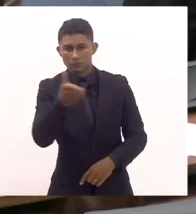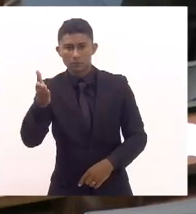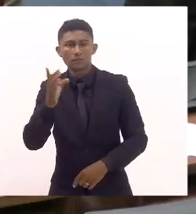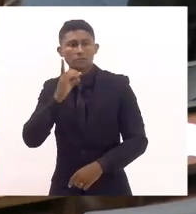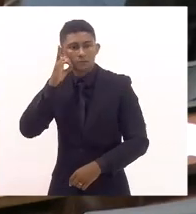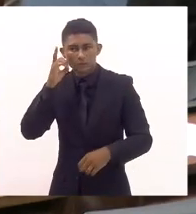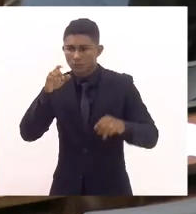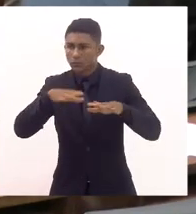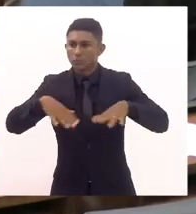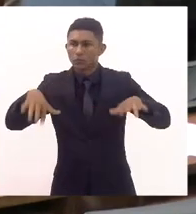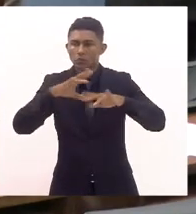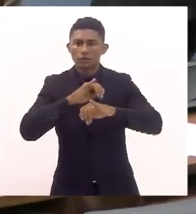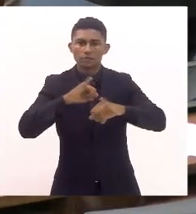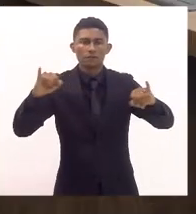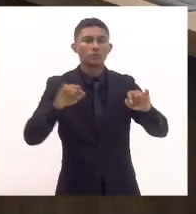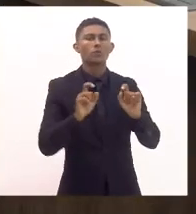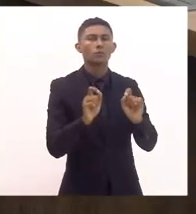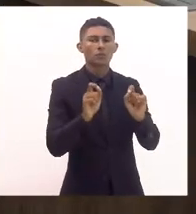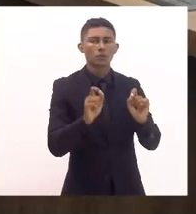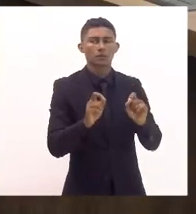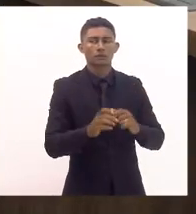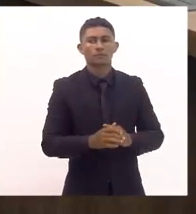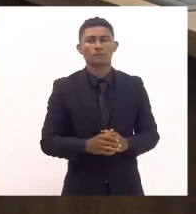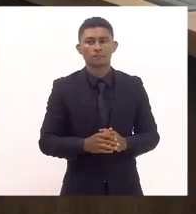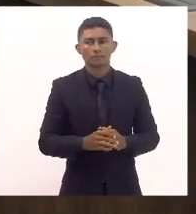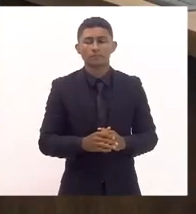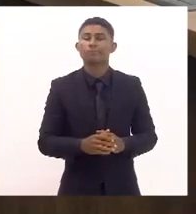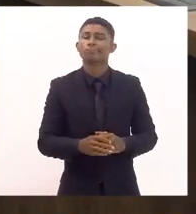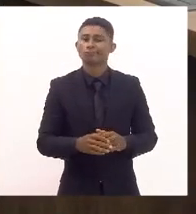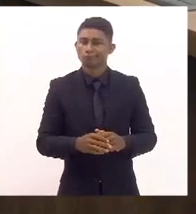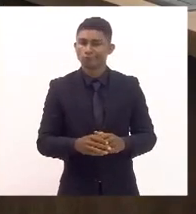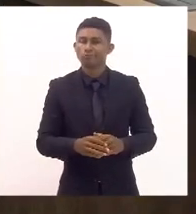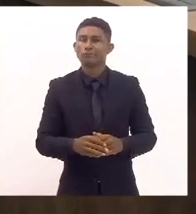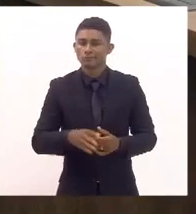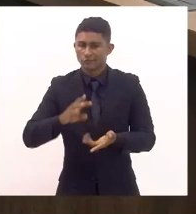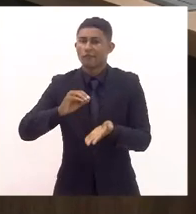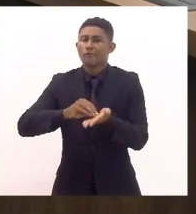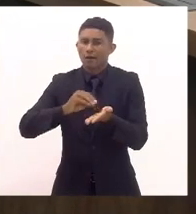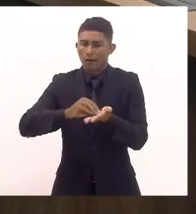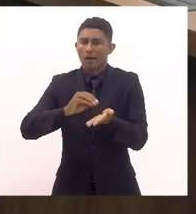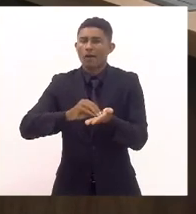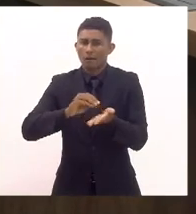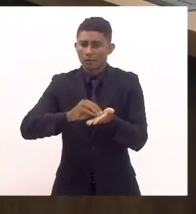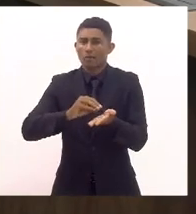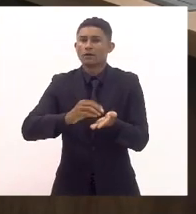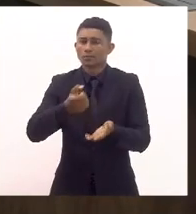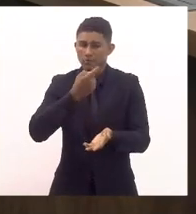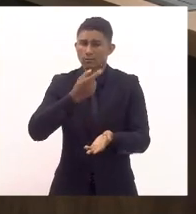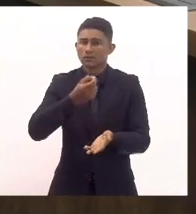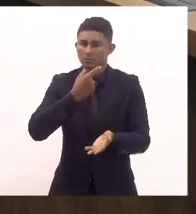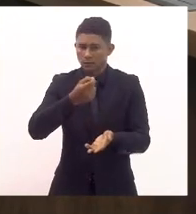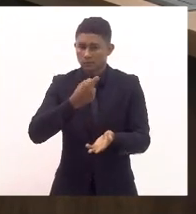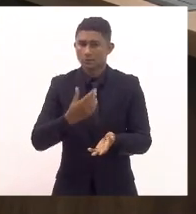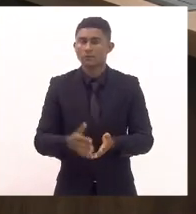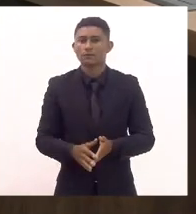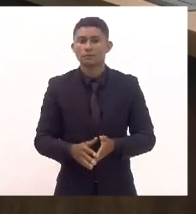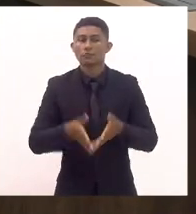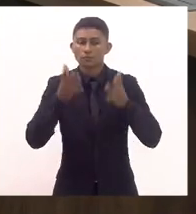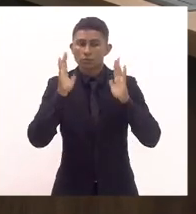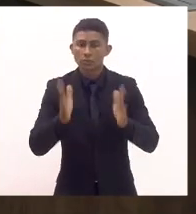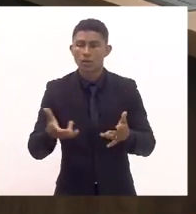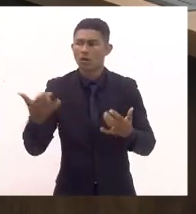dessa casa é que já começa a faltar inclusive antibiótico Então já chegam para